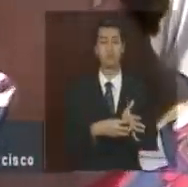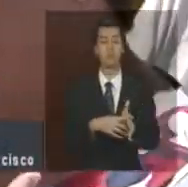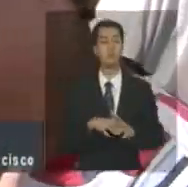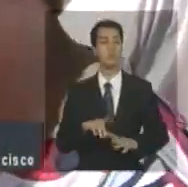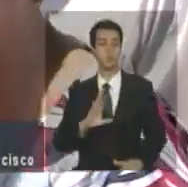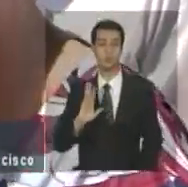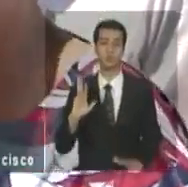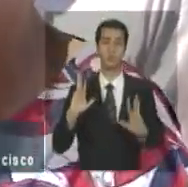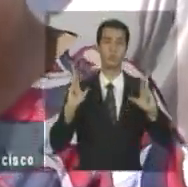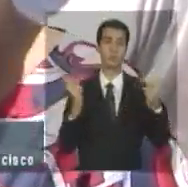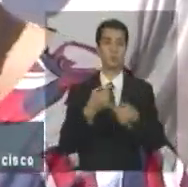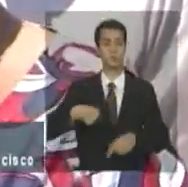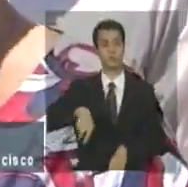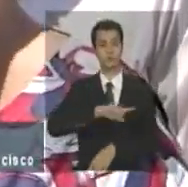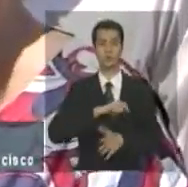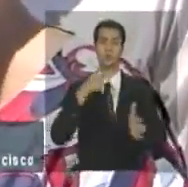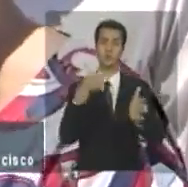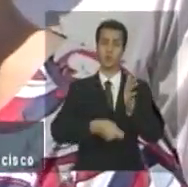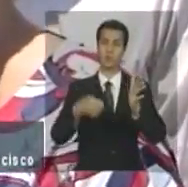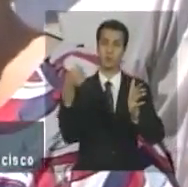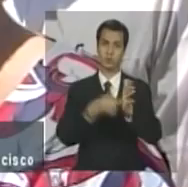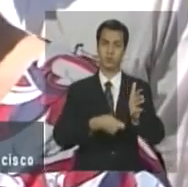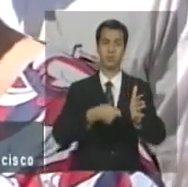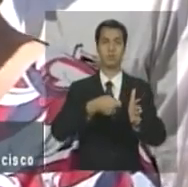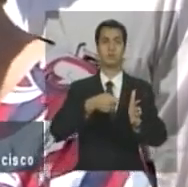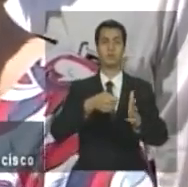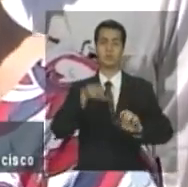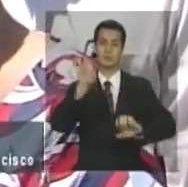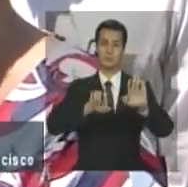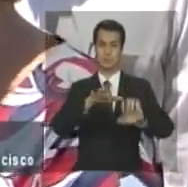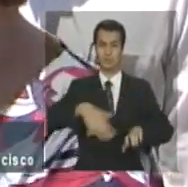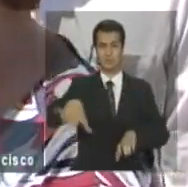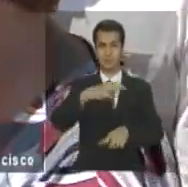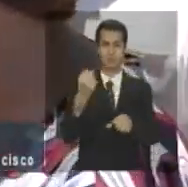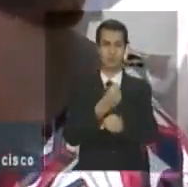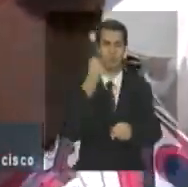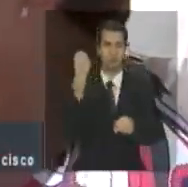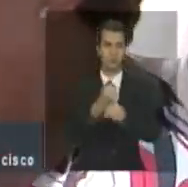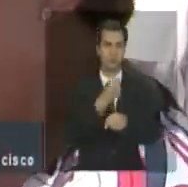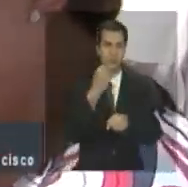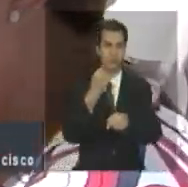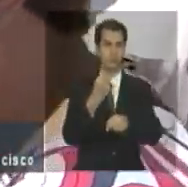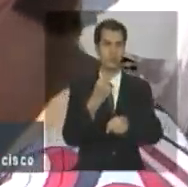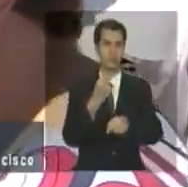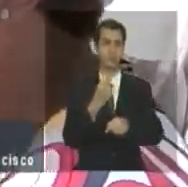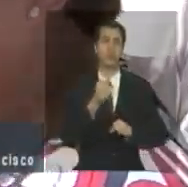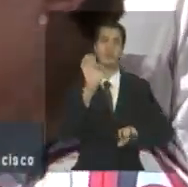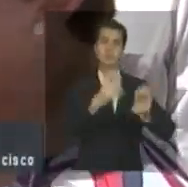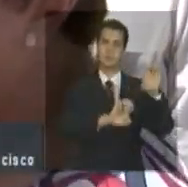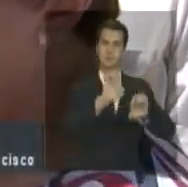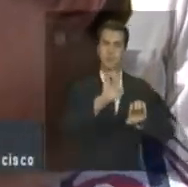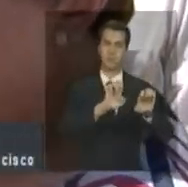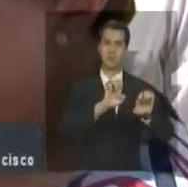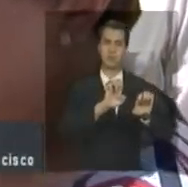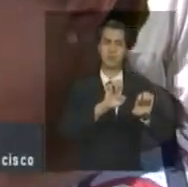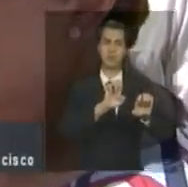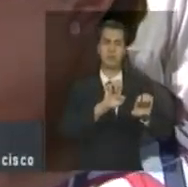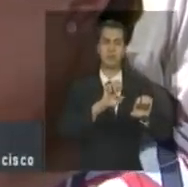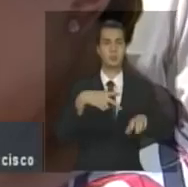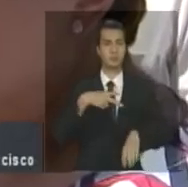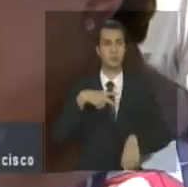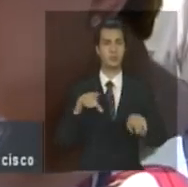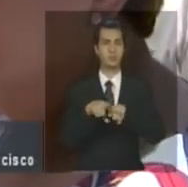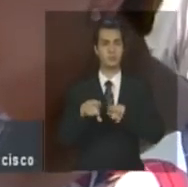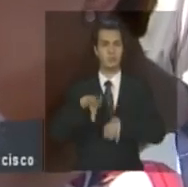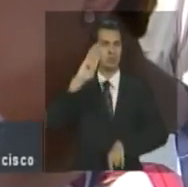nós todos vamos cobrar daqueles que estão executando em parceria conosco as obras, as empresas privadas e o Exército. Que